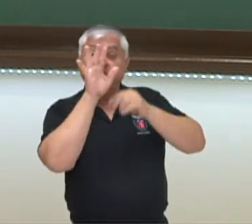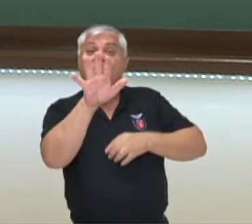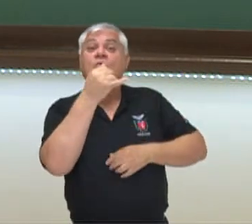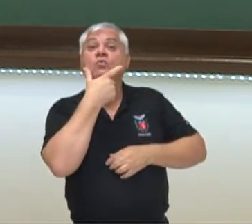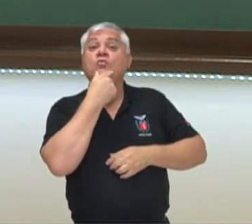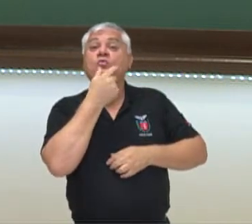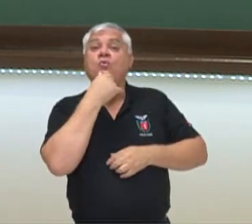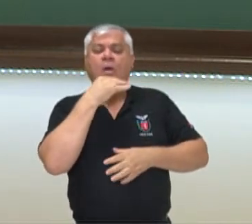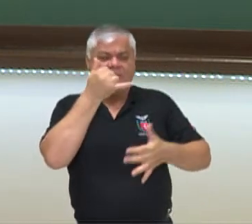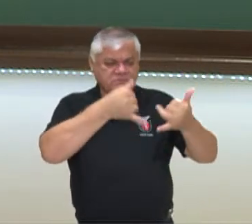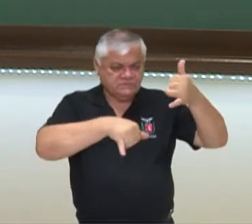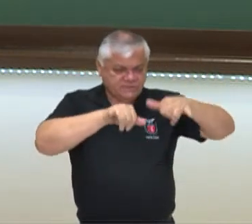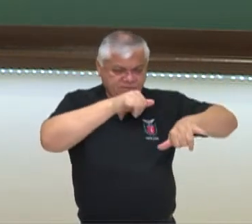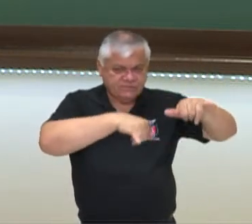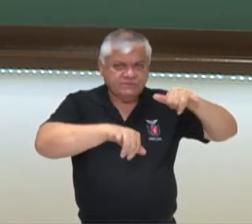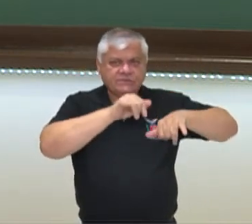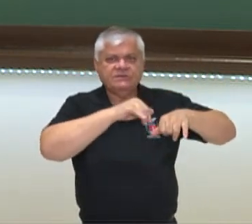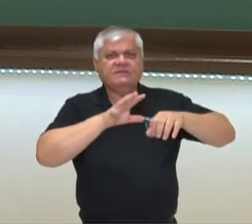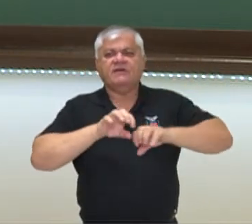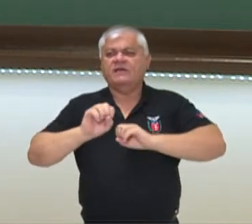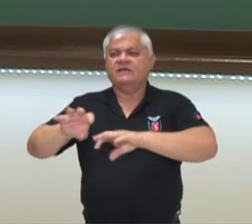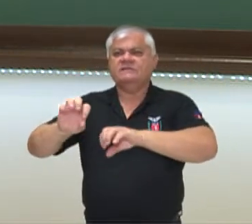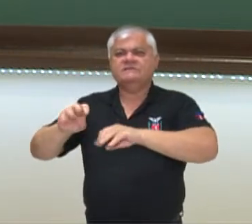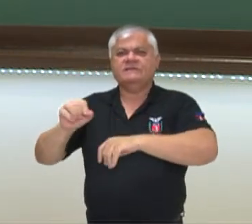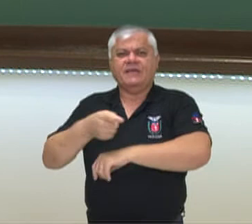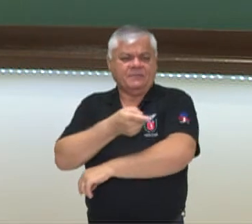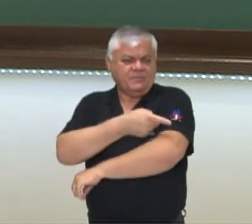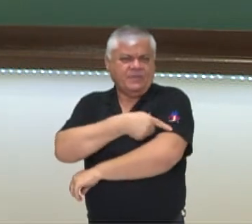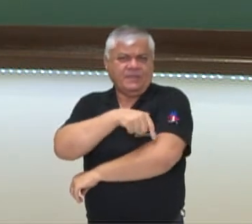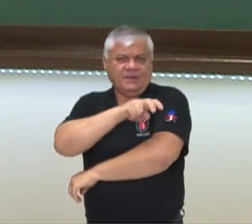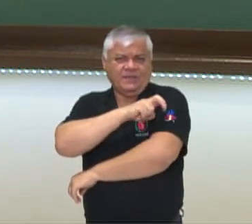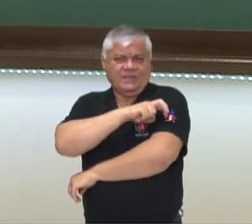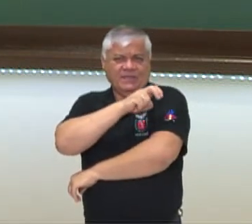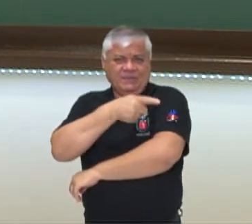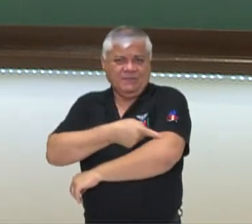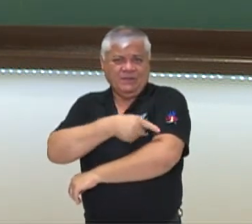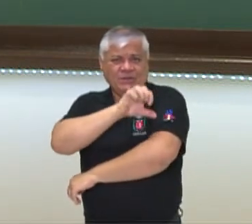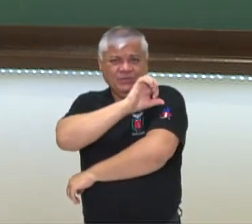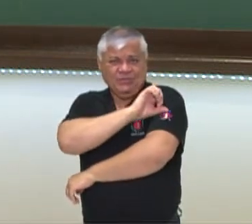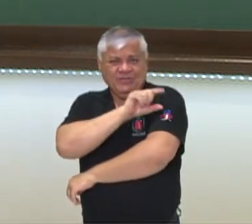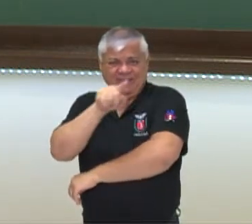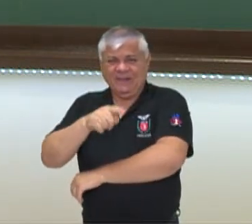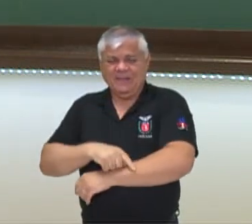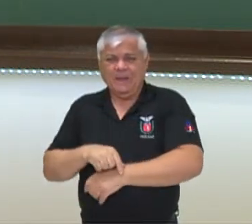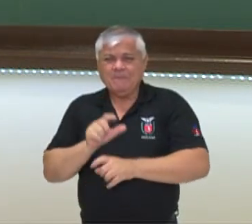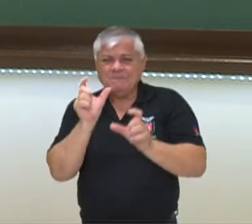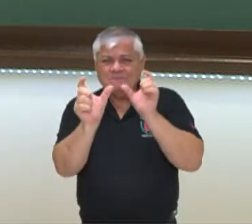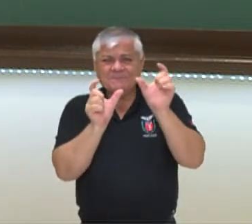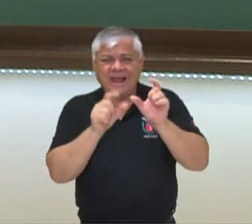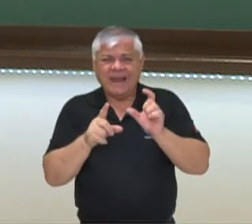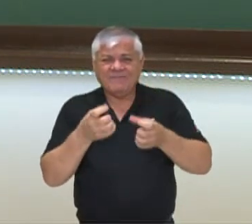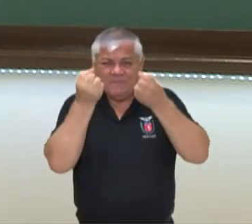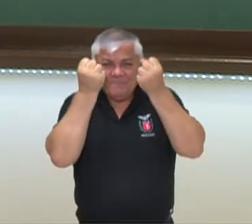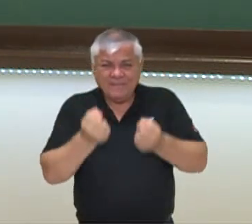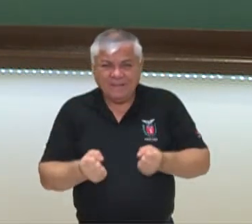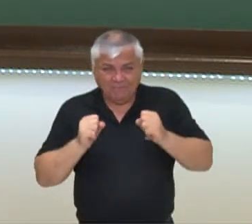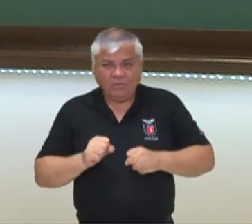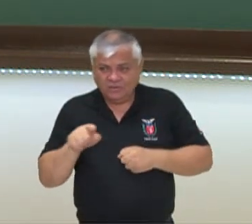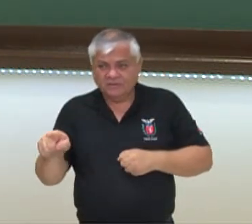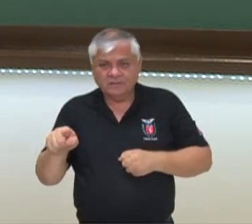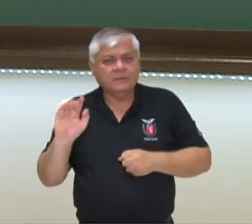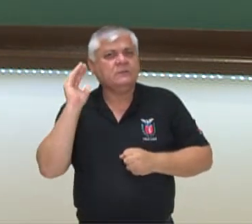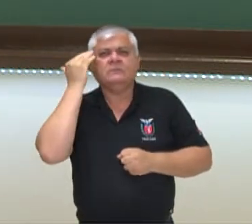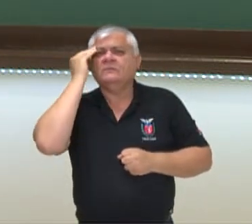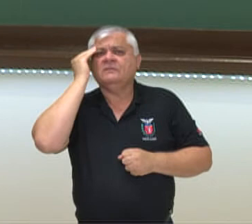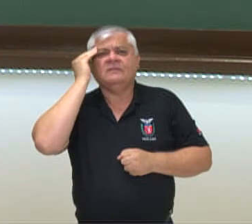palestra para o ensino fundamental, por exemplo, ele não deve, né, ele não pode usar os termos técnicos, né, esses alunos não vão entender.